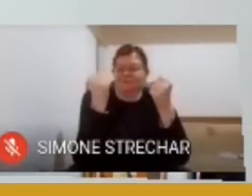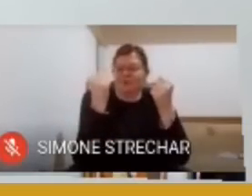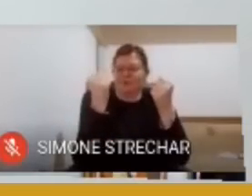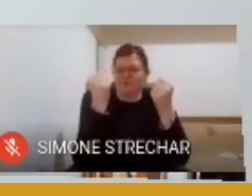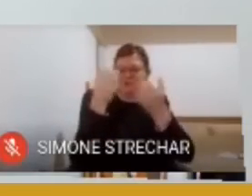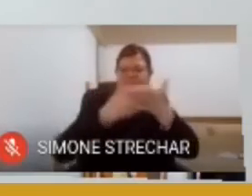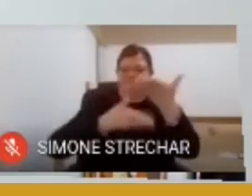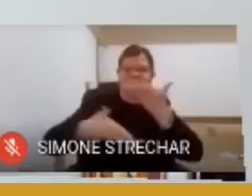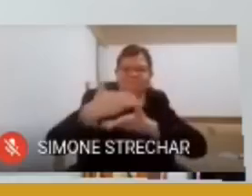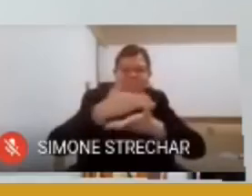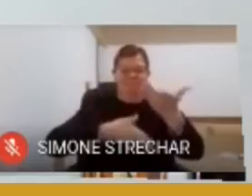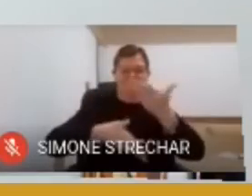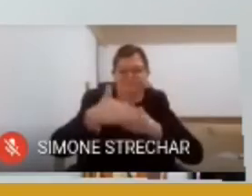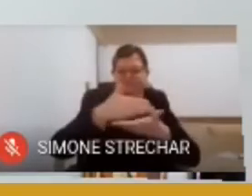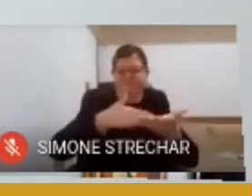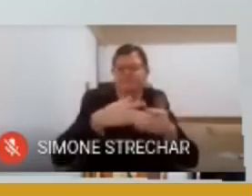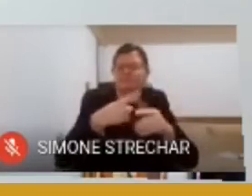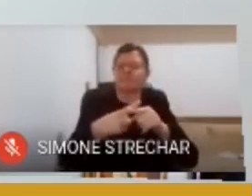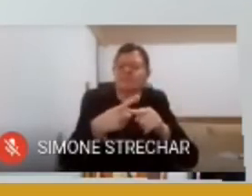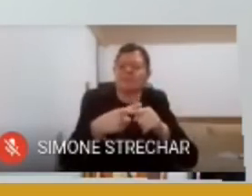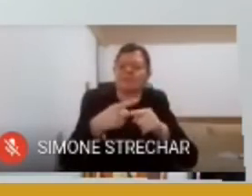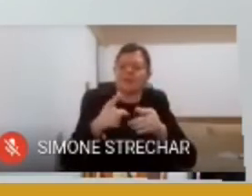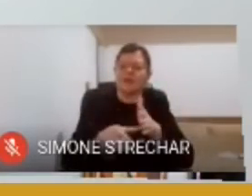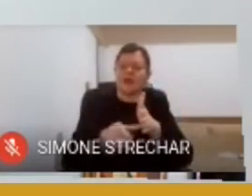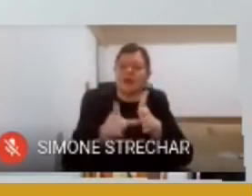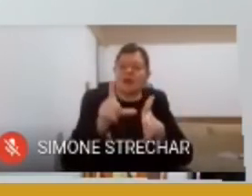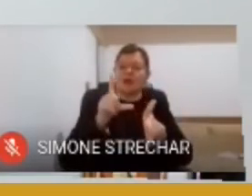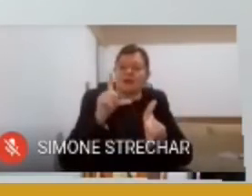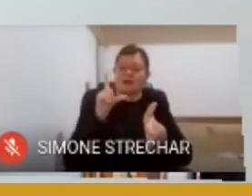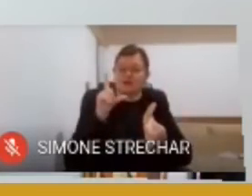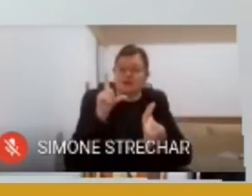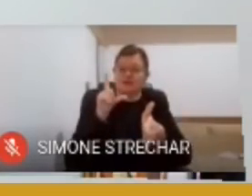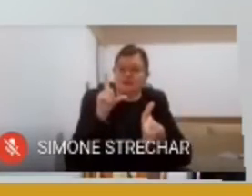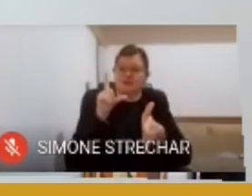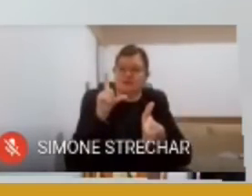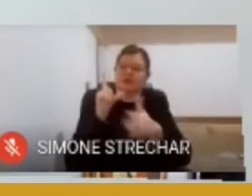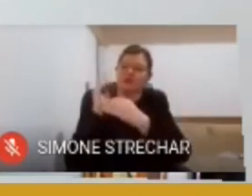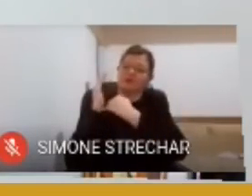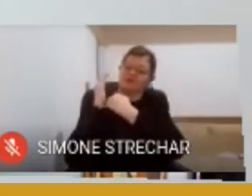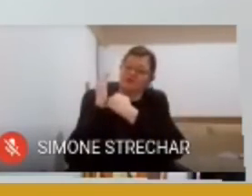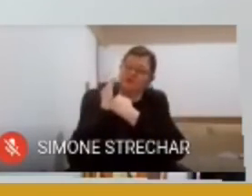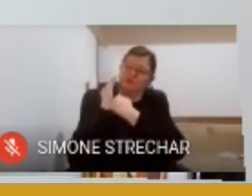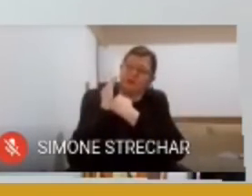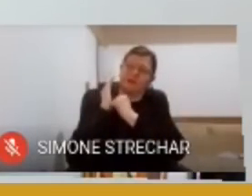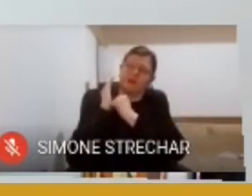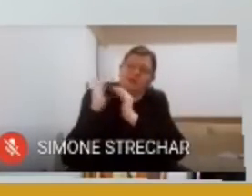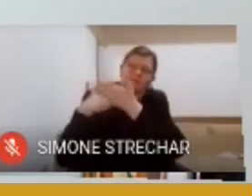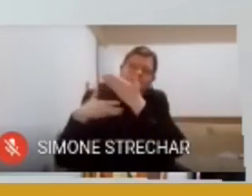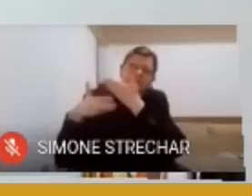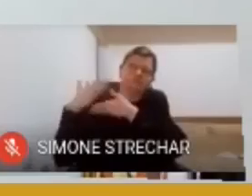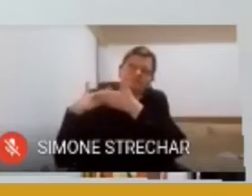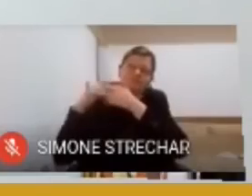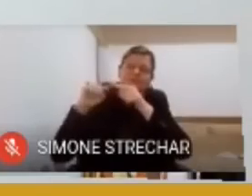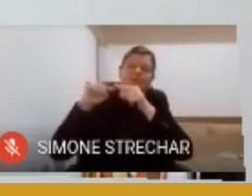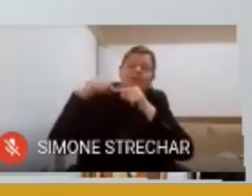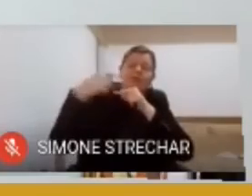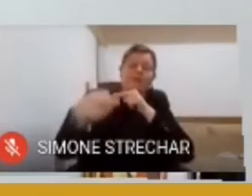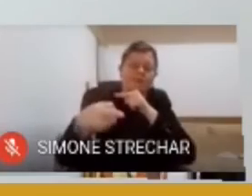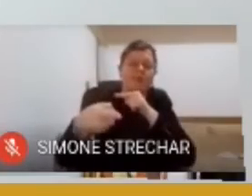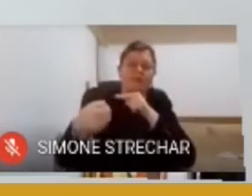intensa, muito mais intensa do que antes da pandemia. Aí é um posicionamento meu pessoal, né? Eu acredito